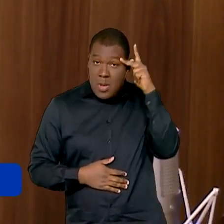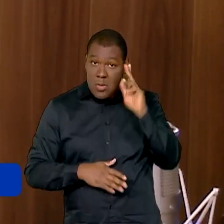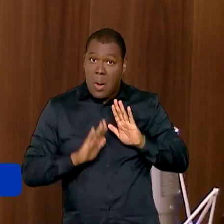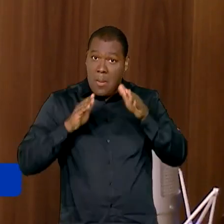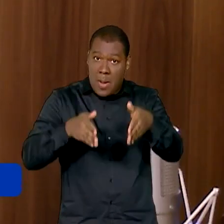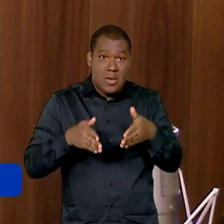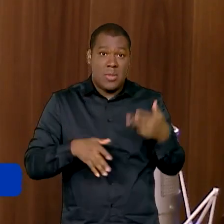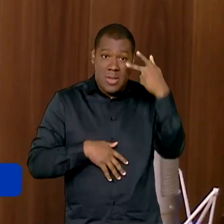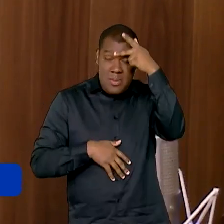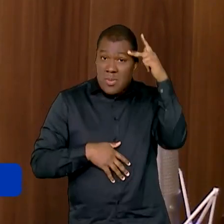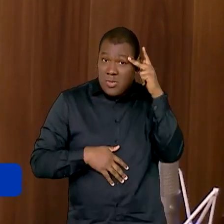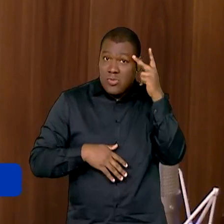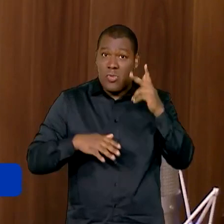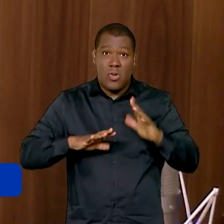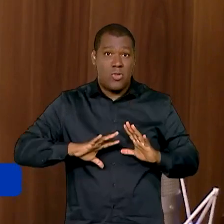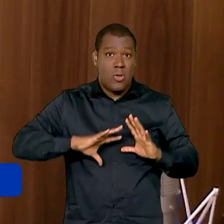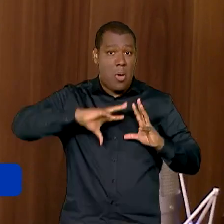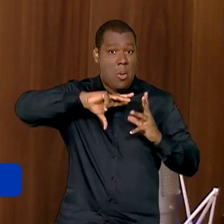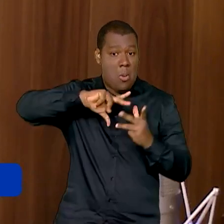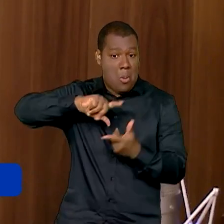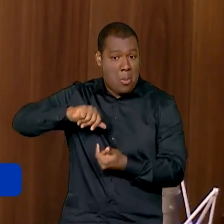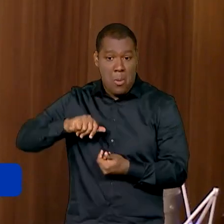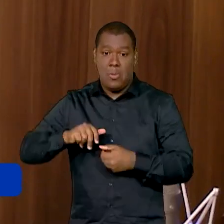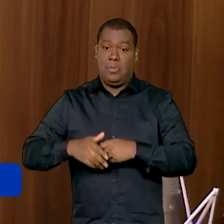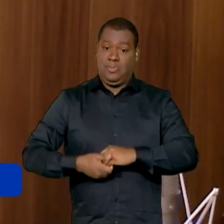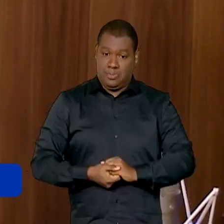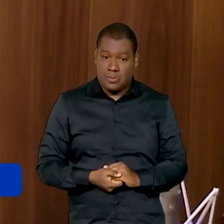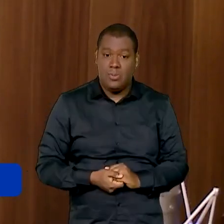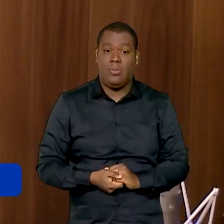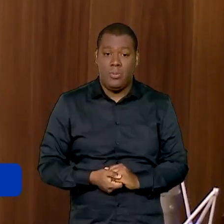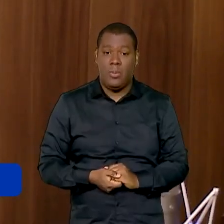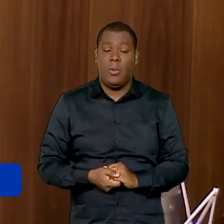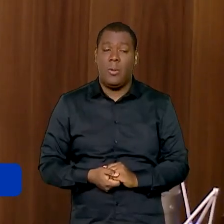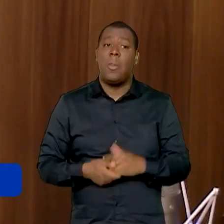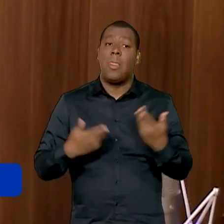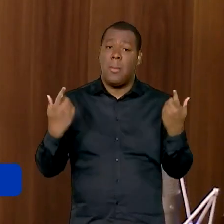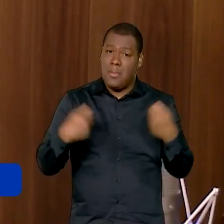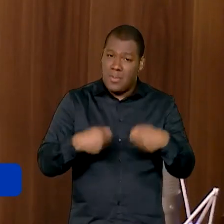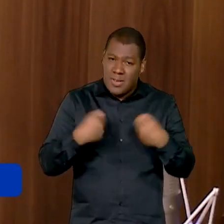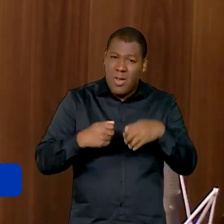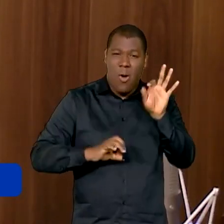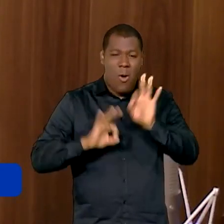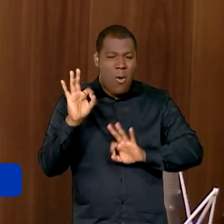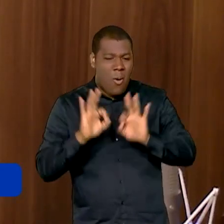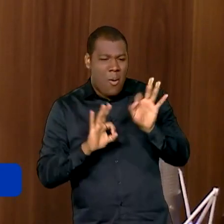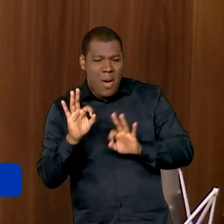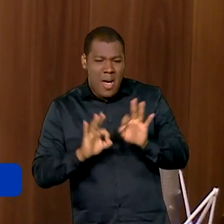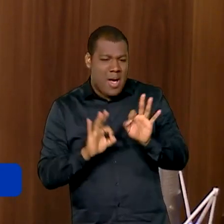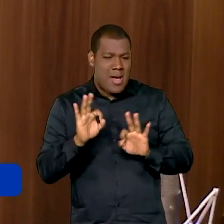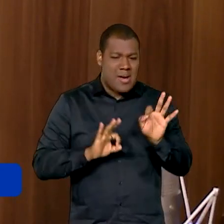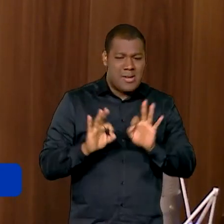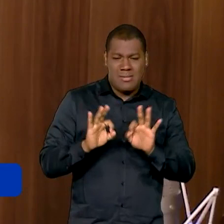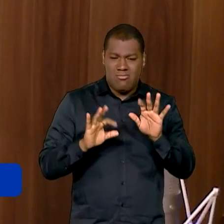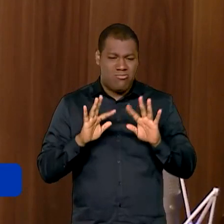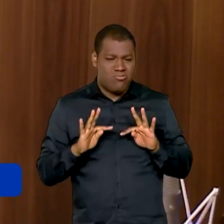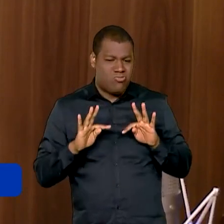mundo inteiro, e portanto o desafio é grande e precisamos dia a dia detalhando, acompanhando de